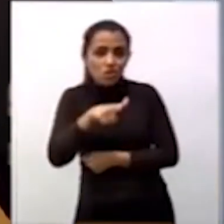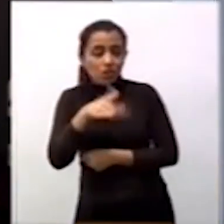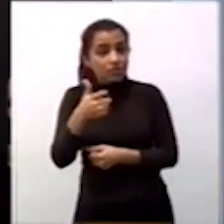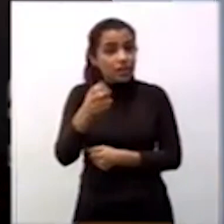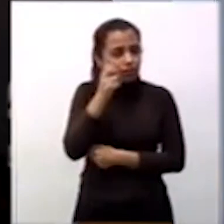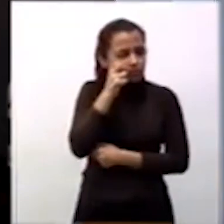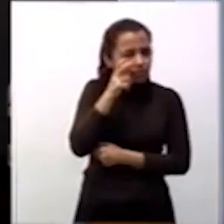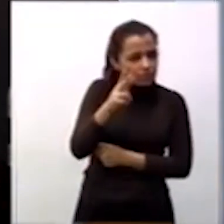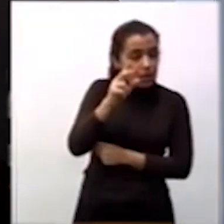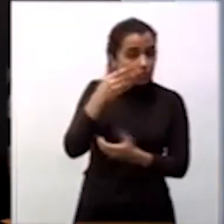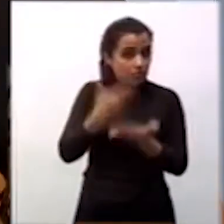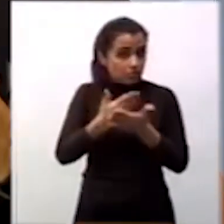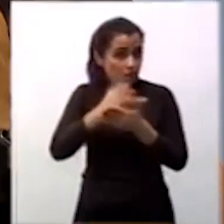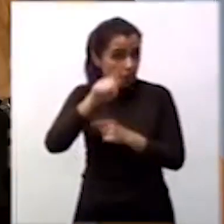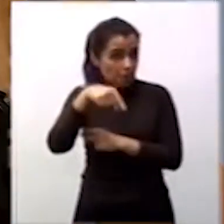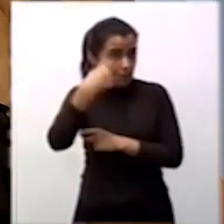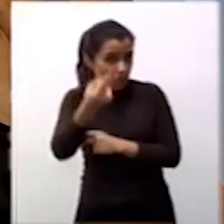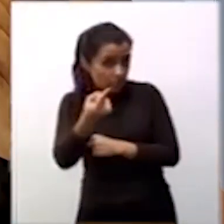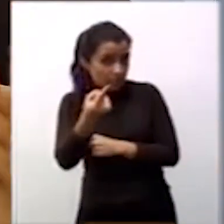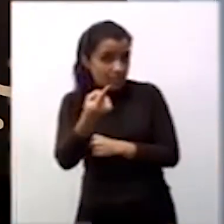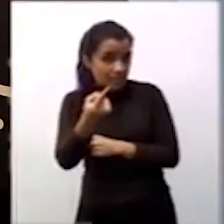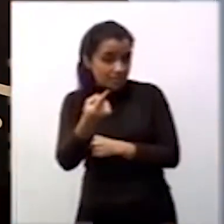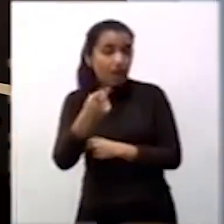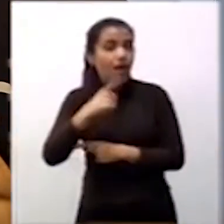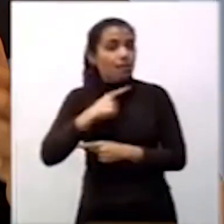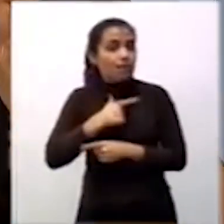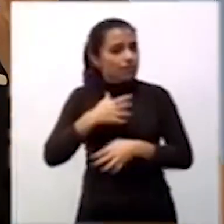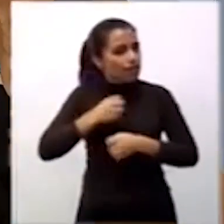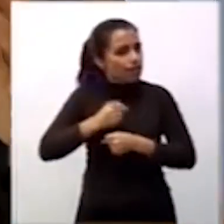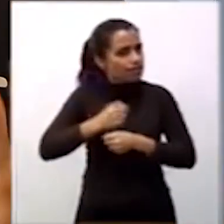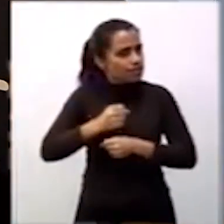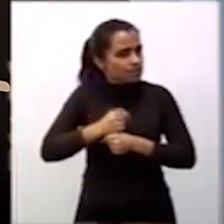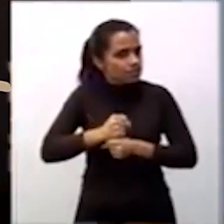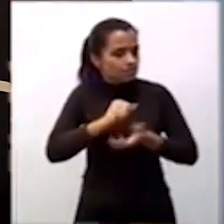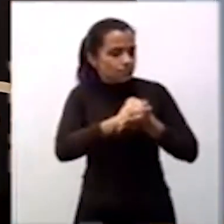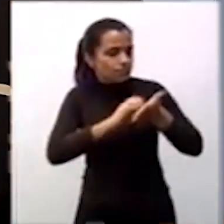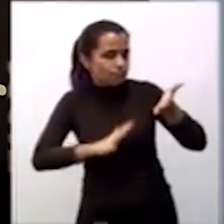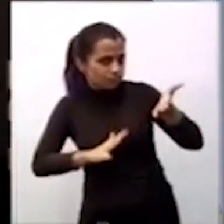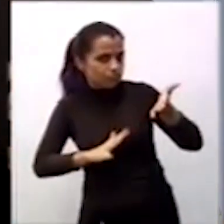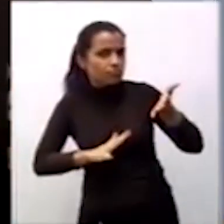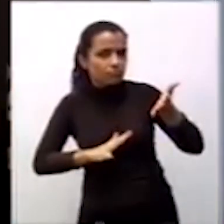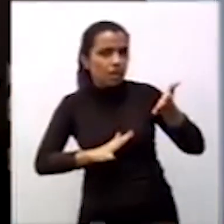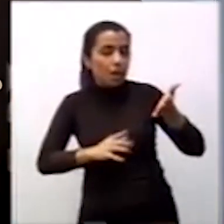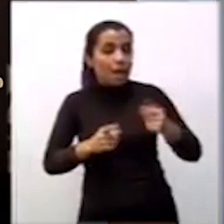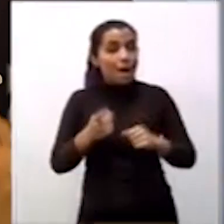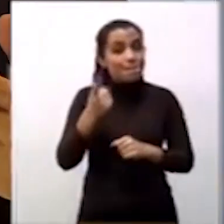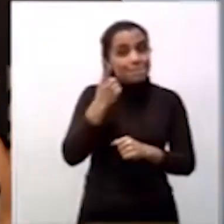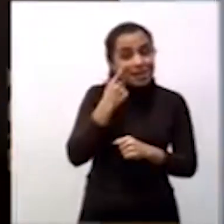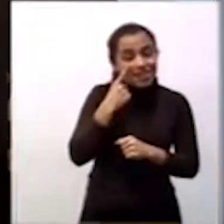na próxima aula a gente vai fazer exercícios, resolver situações, problemas